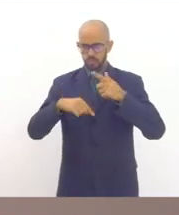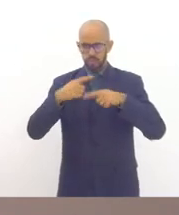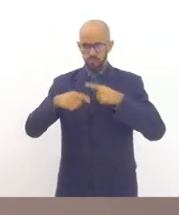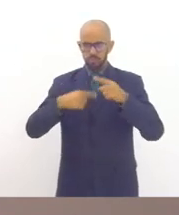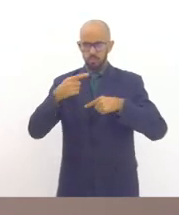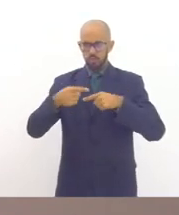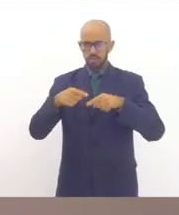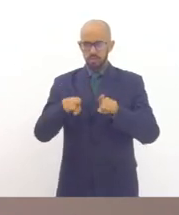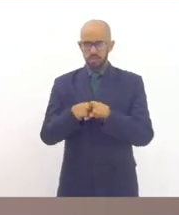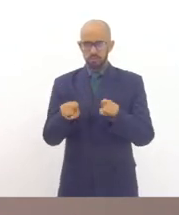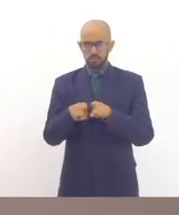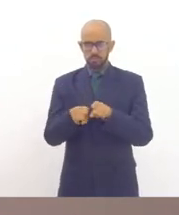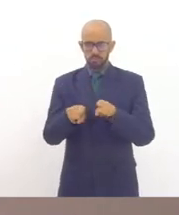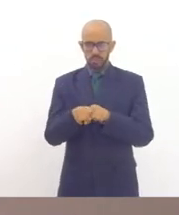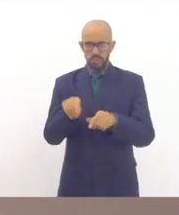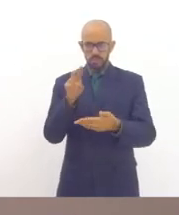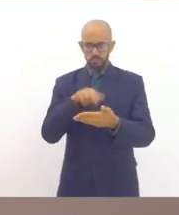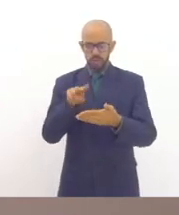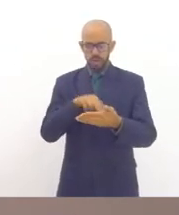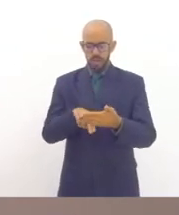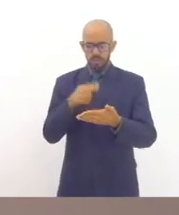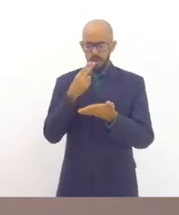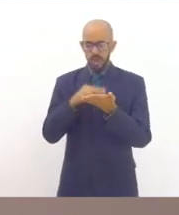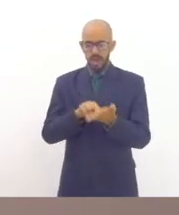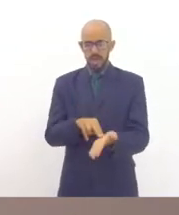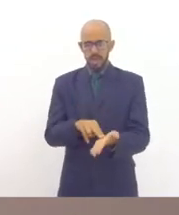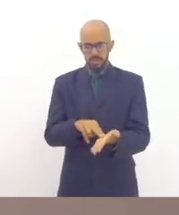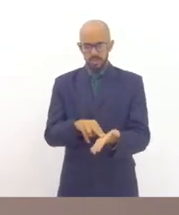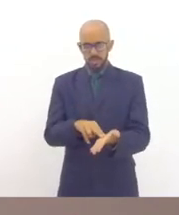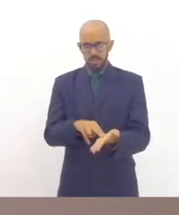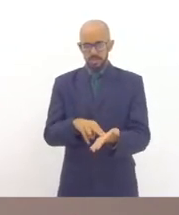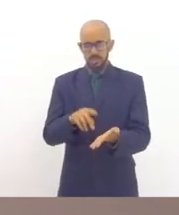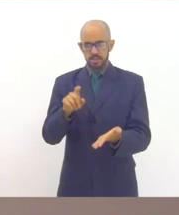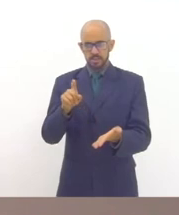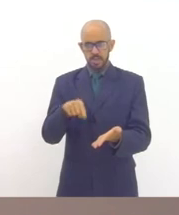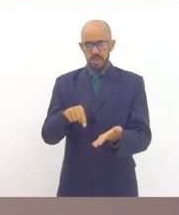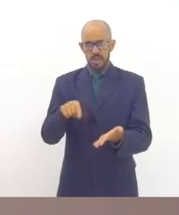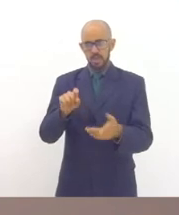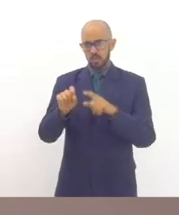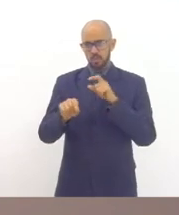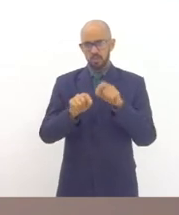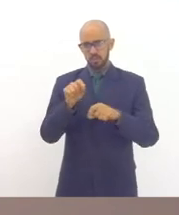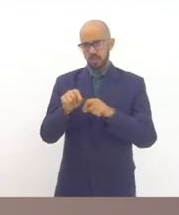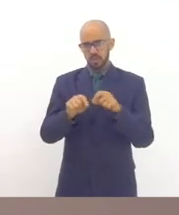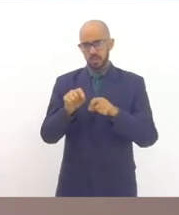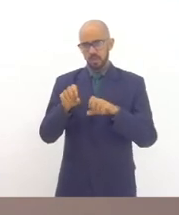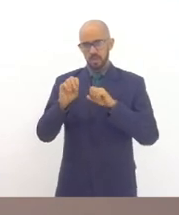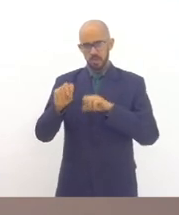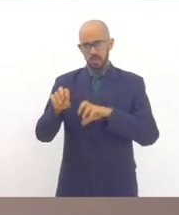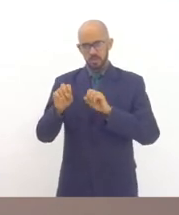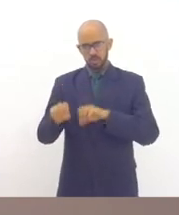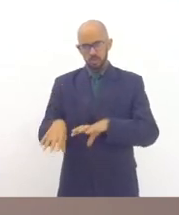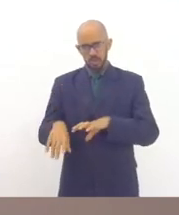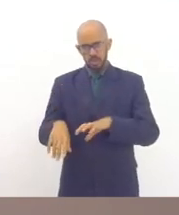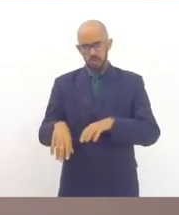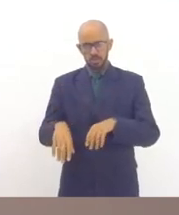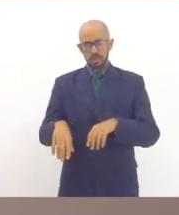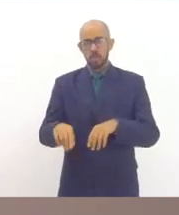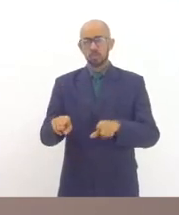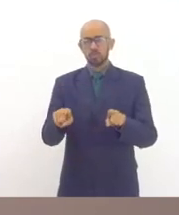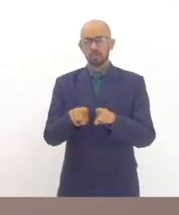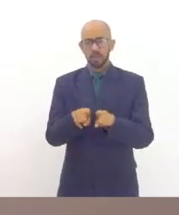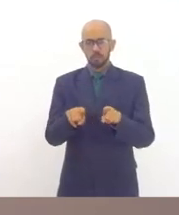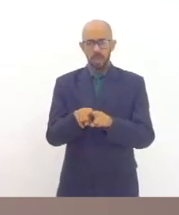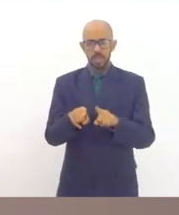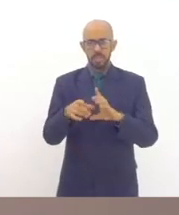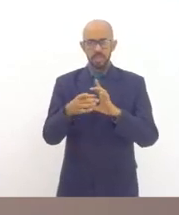vamos ler ali uma carta-manifesto que se intitula Educação e/é Democracia.